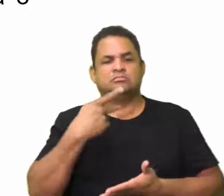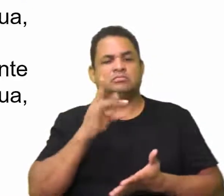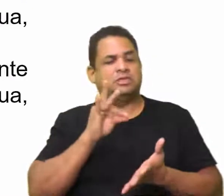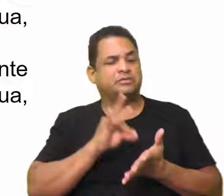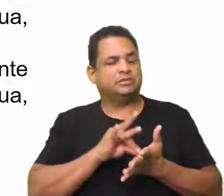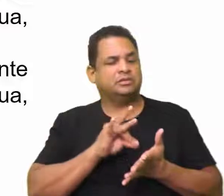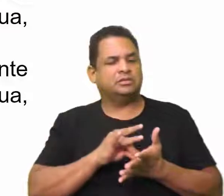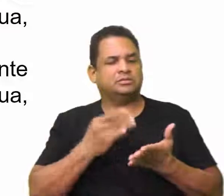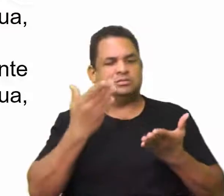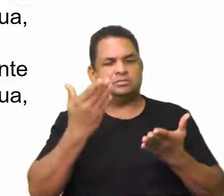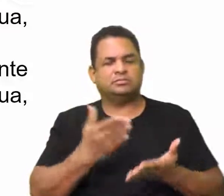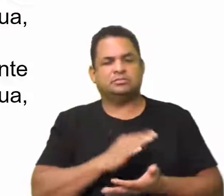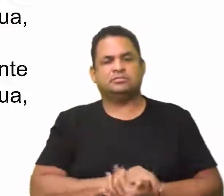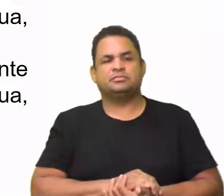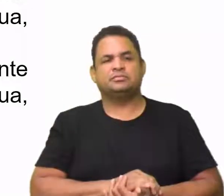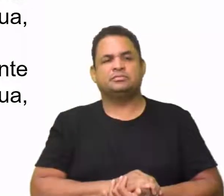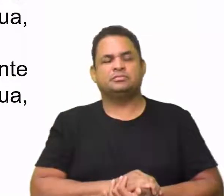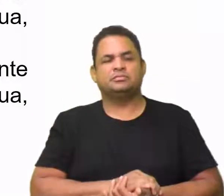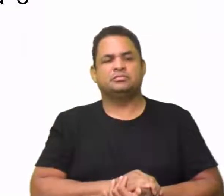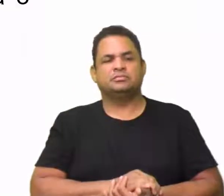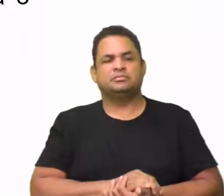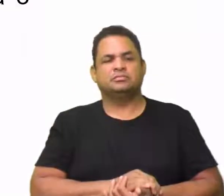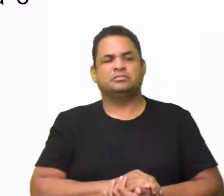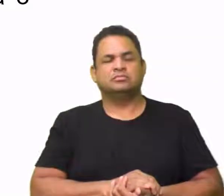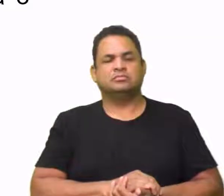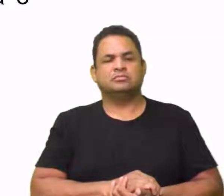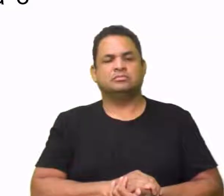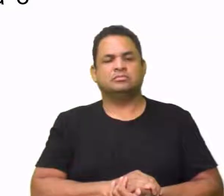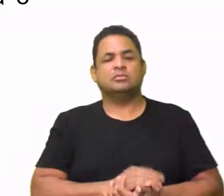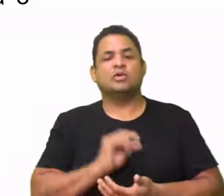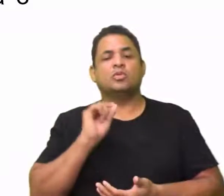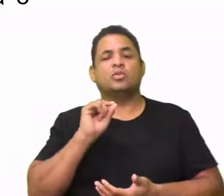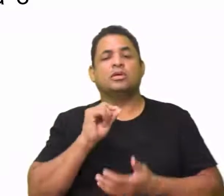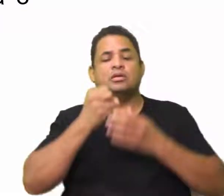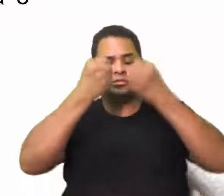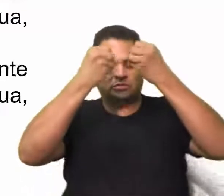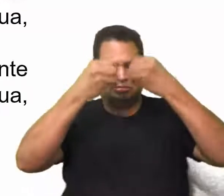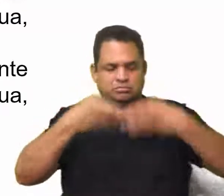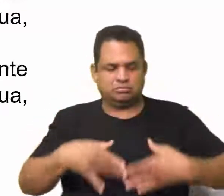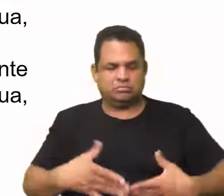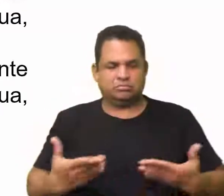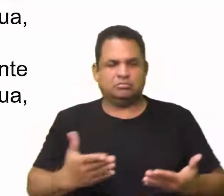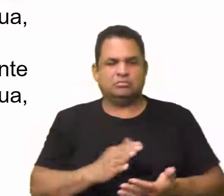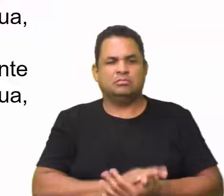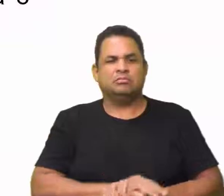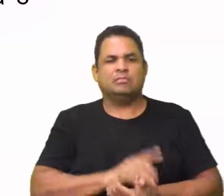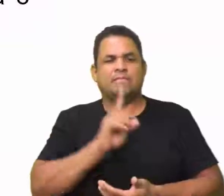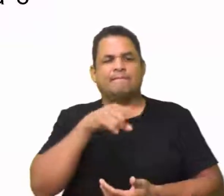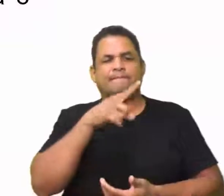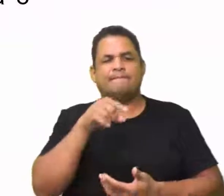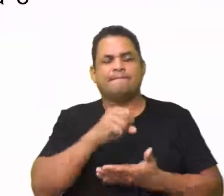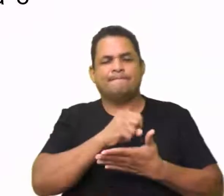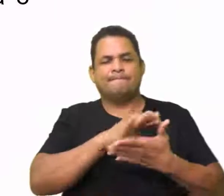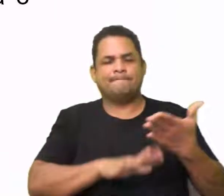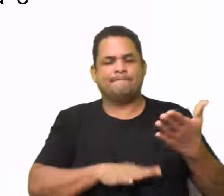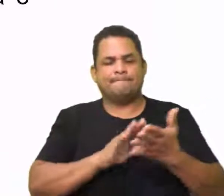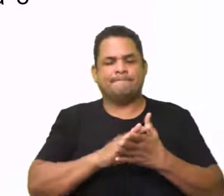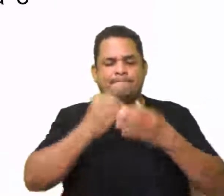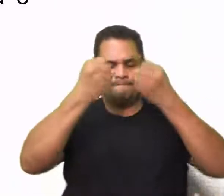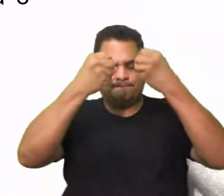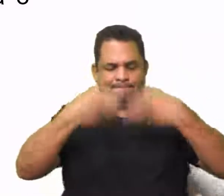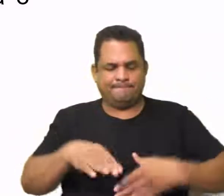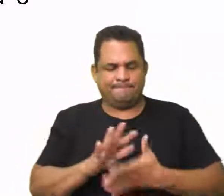verdade. Então a letra A, né? Ele está perguntando o que é que explica, né? Marque a alternativa que explica este fenômeno,